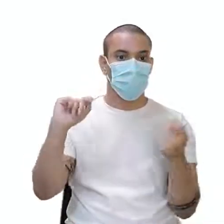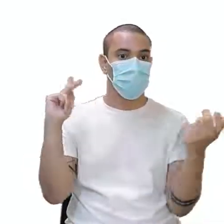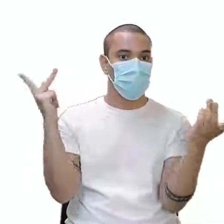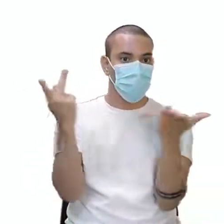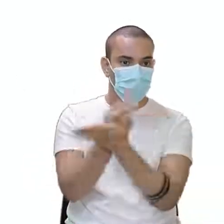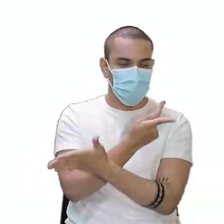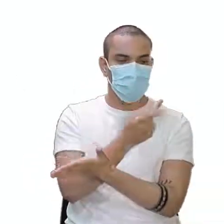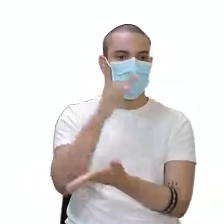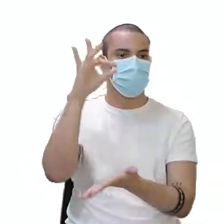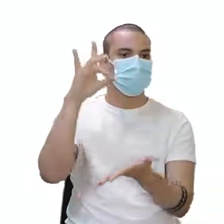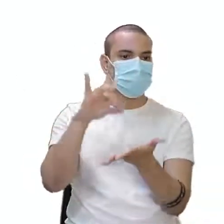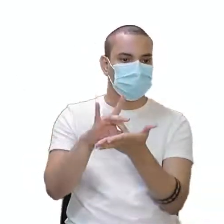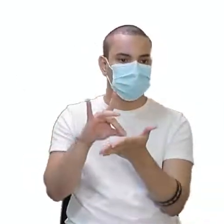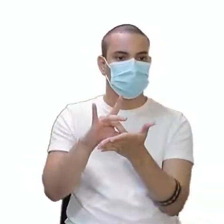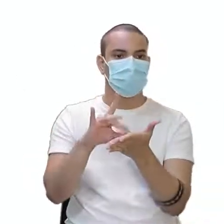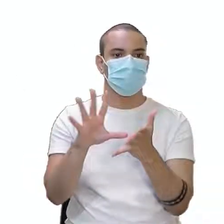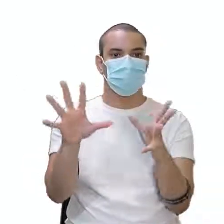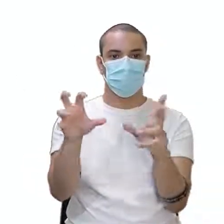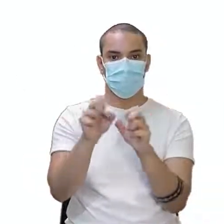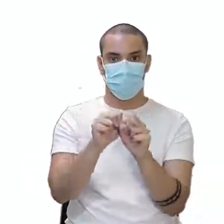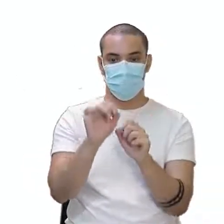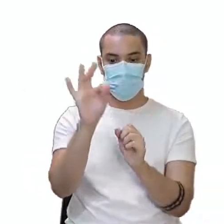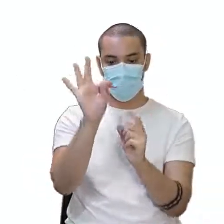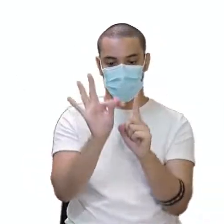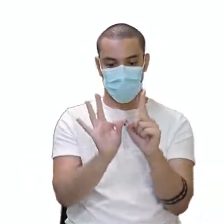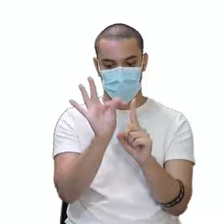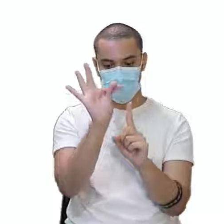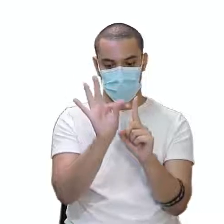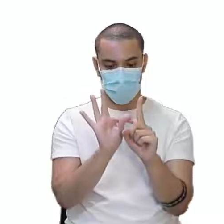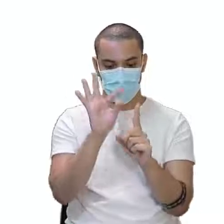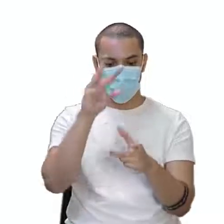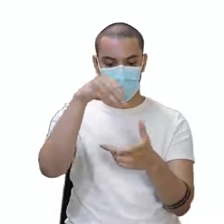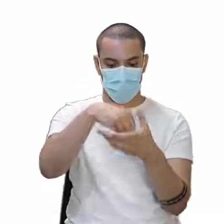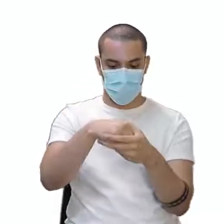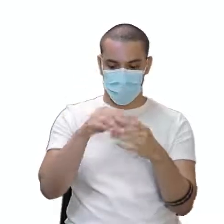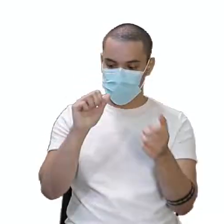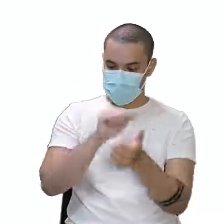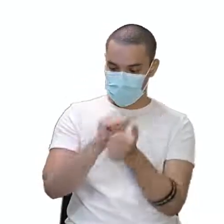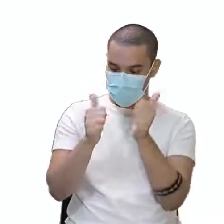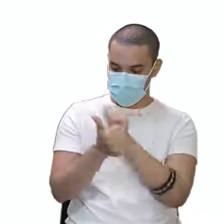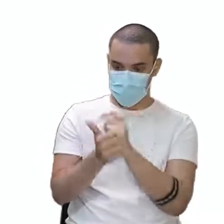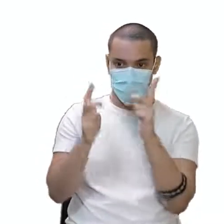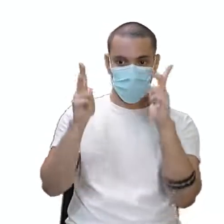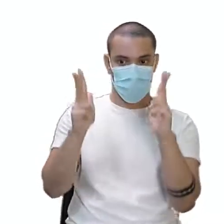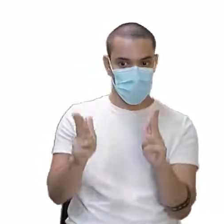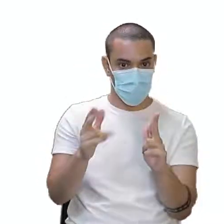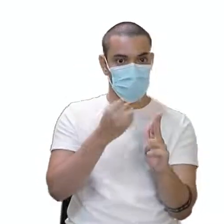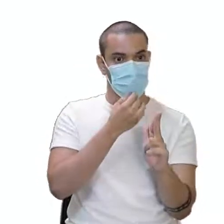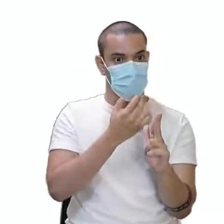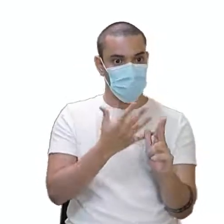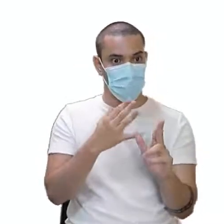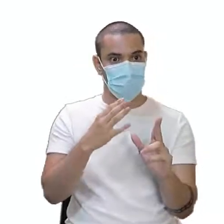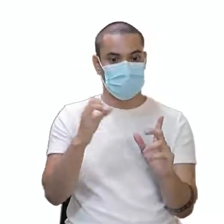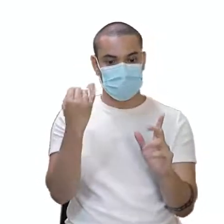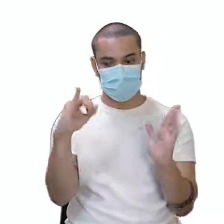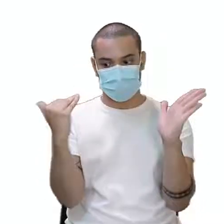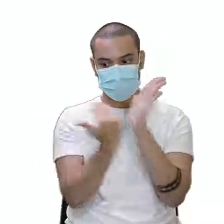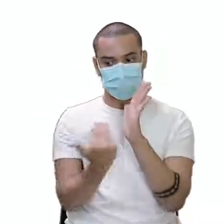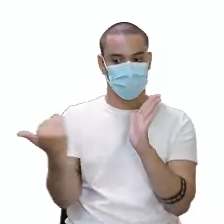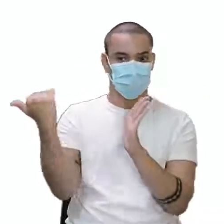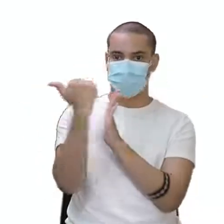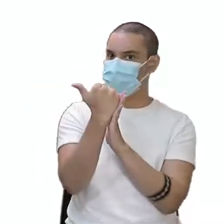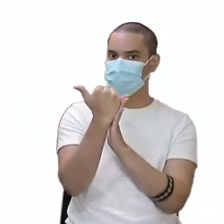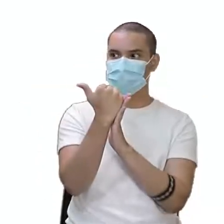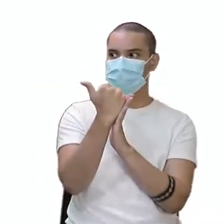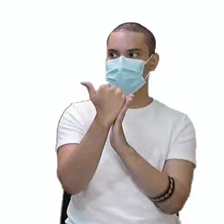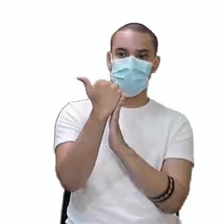haja essa retenção de temperatura, uma temperatura adequada. Quando aumenta demais, é